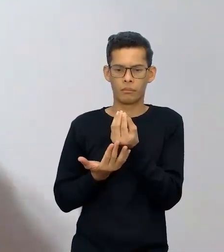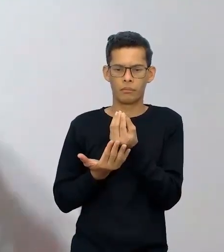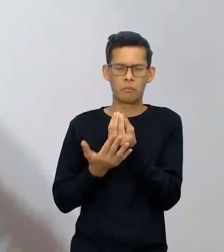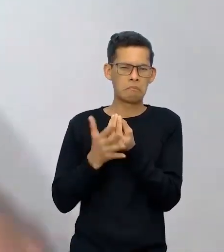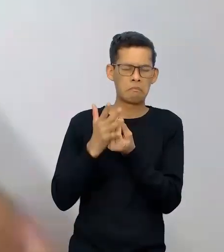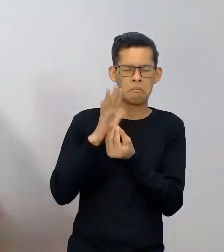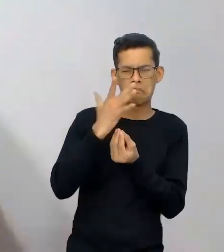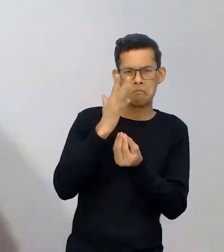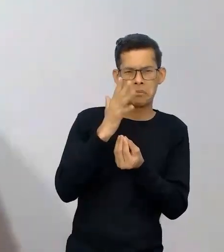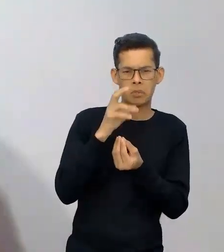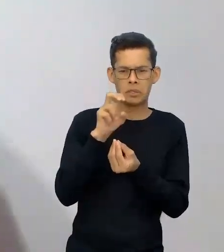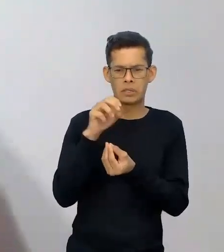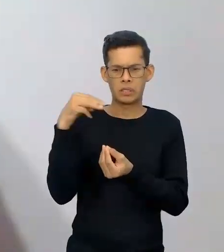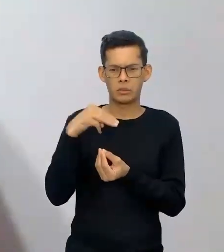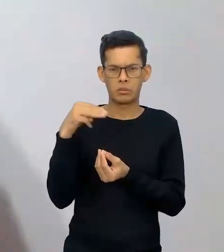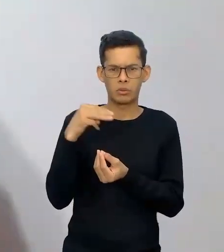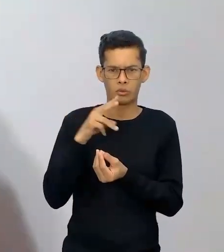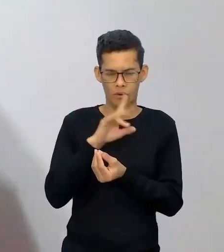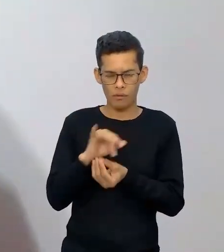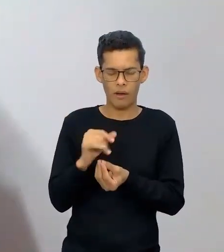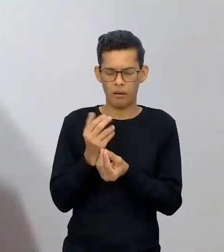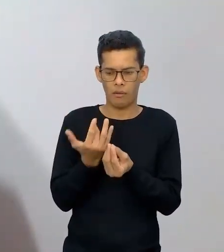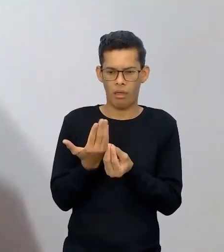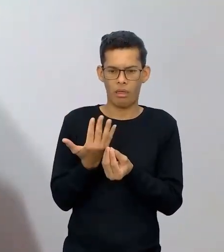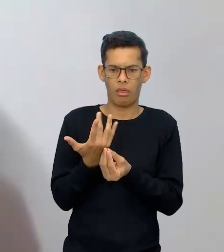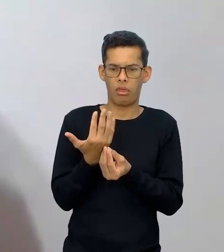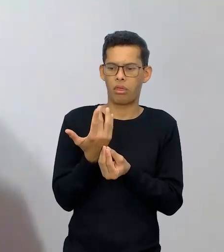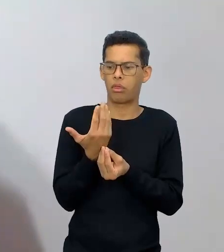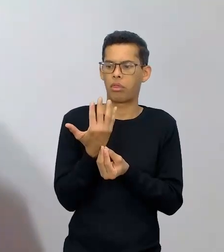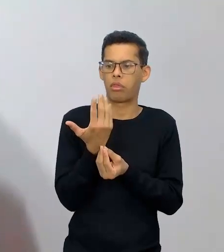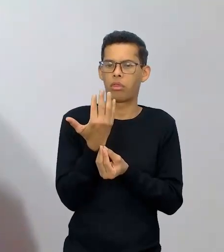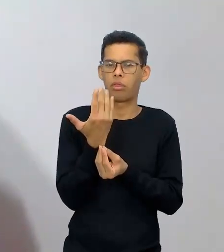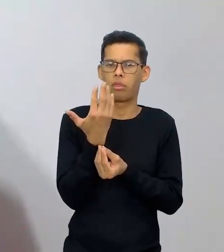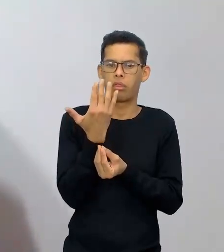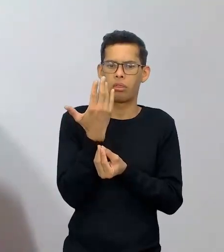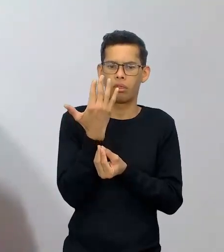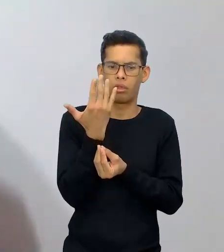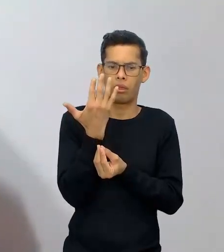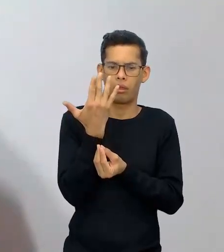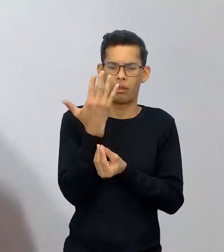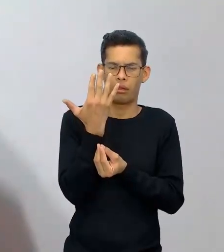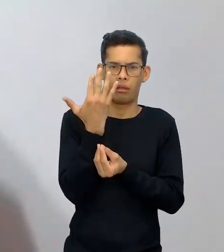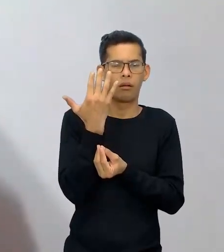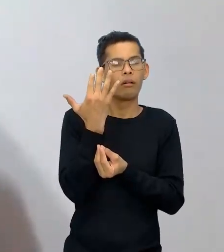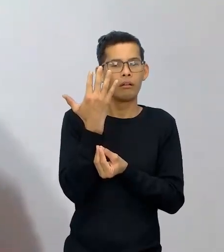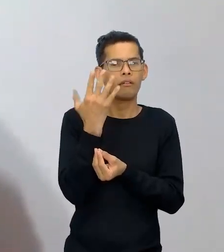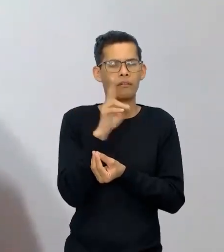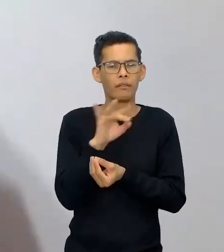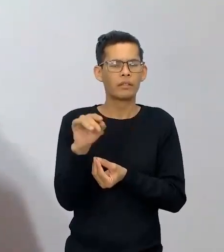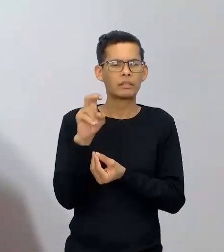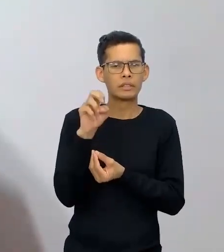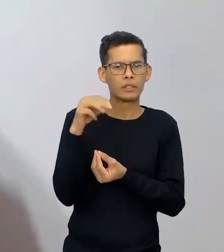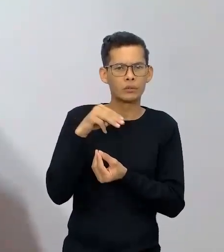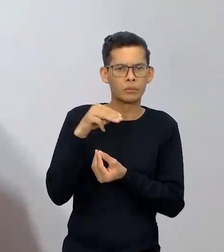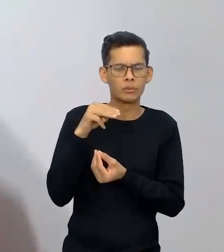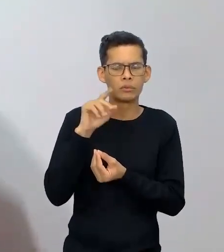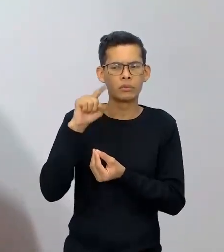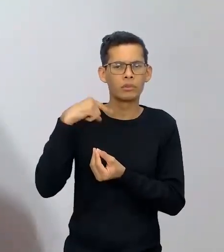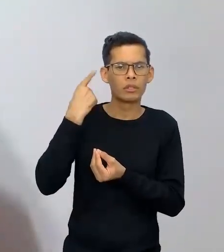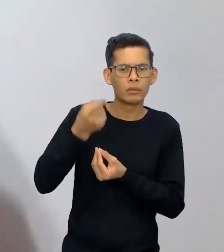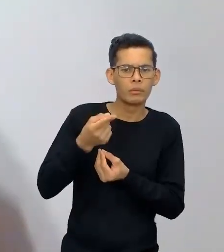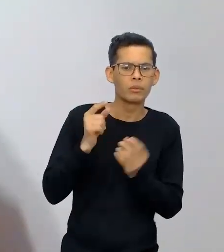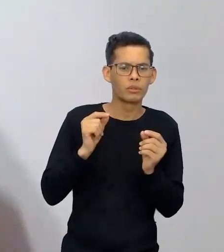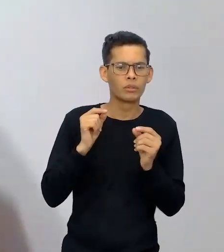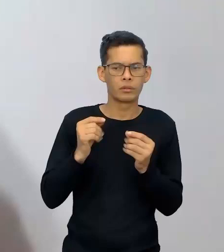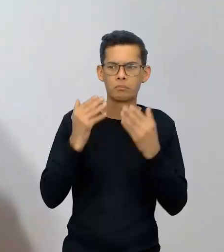5 minutos. Vai começar a sair uma fumaça e aí deixar tampado e deixar por 5 minutos. Após isso, pedir